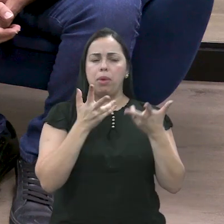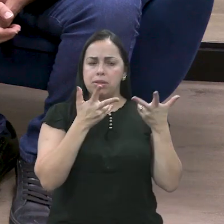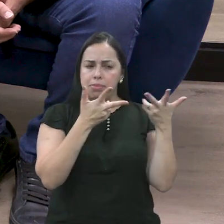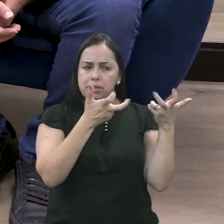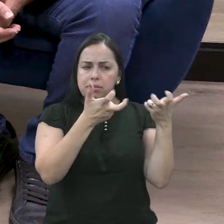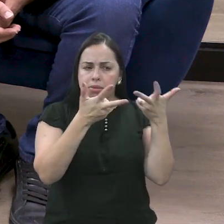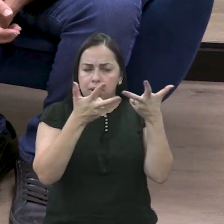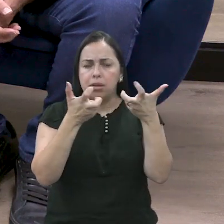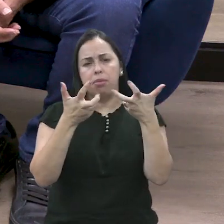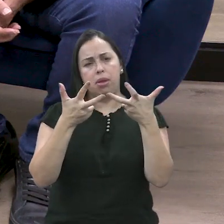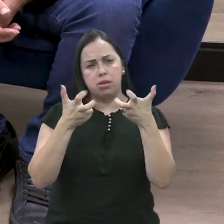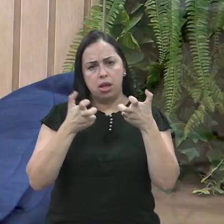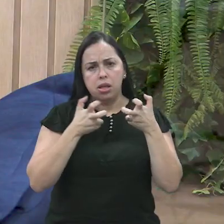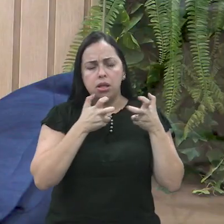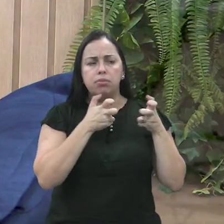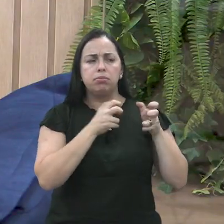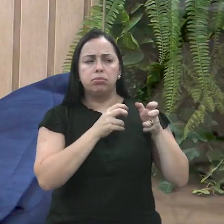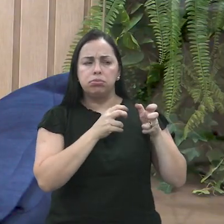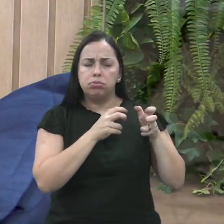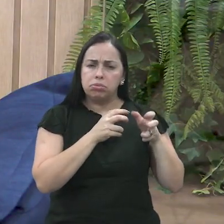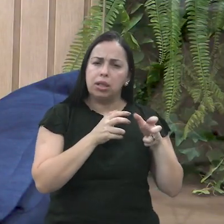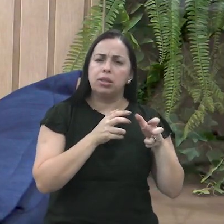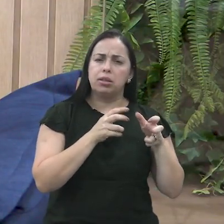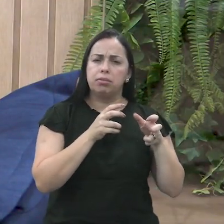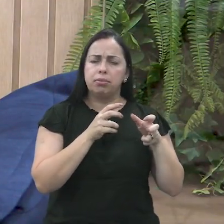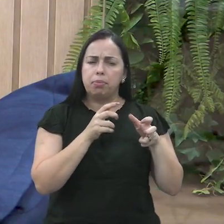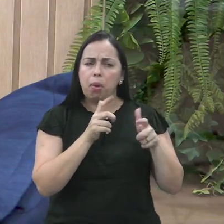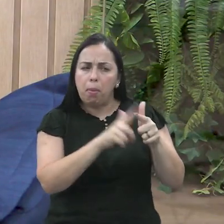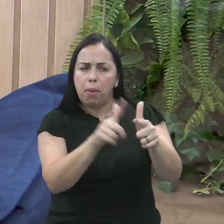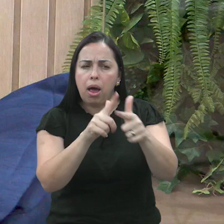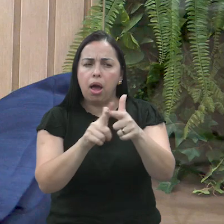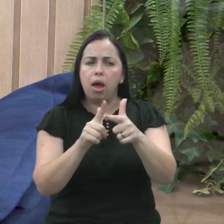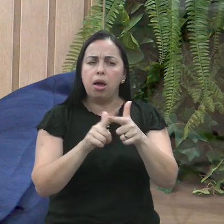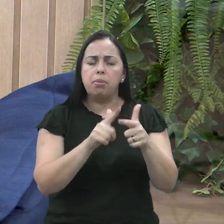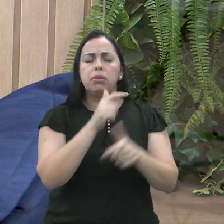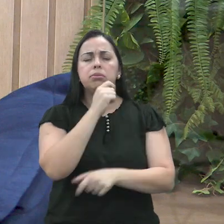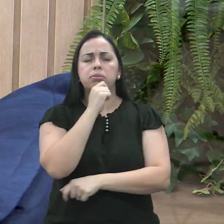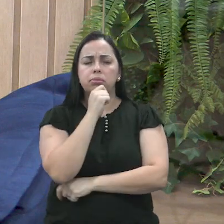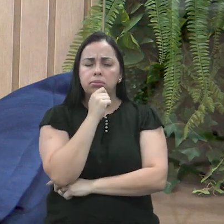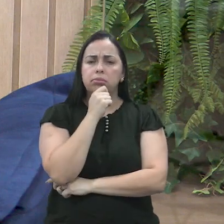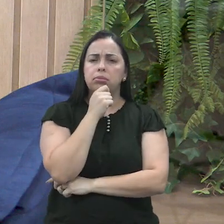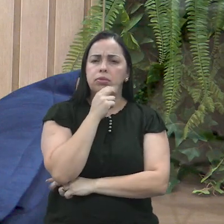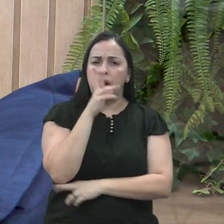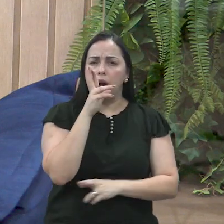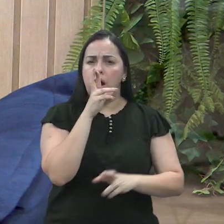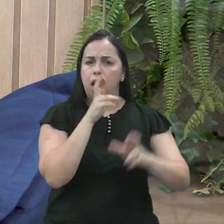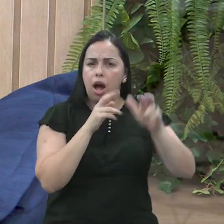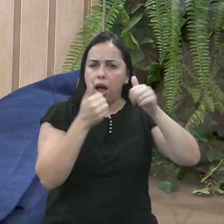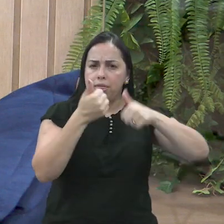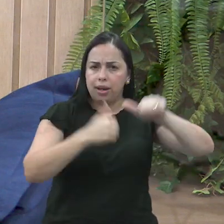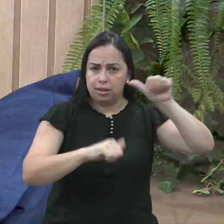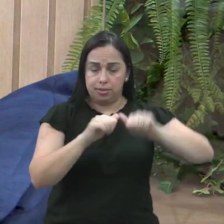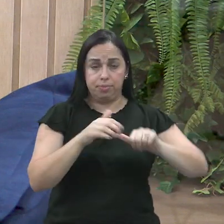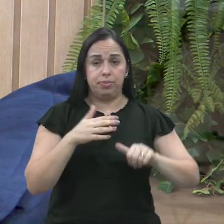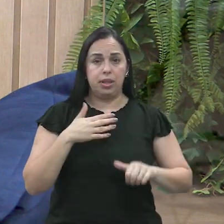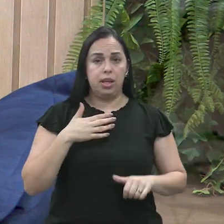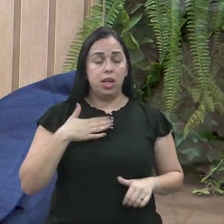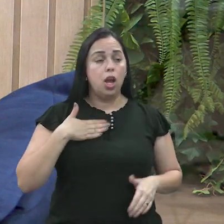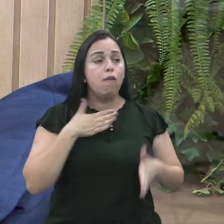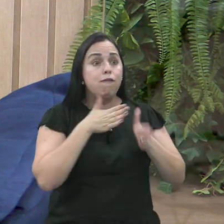Algumas percepções comunitárias a gente vai tendo e vai percebendo que é possível a gente